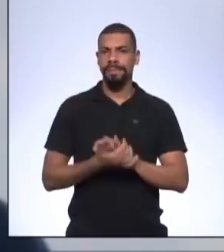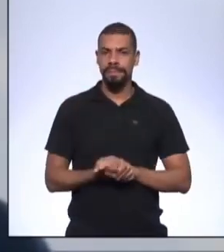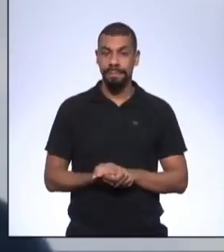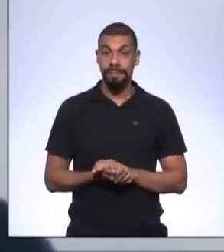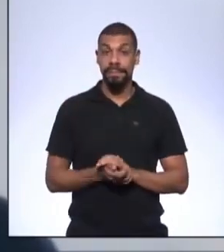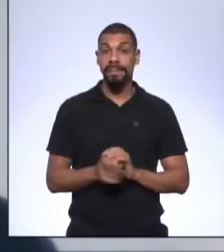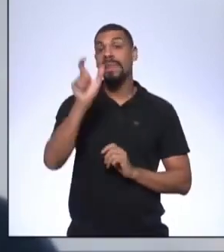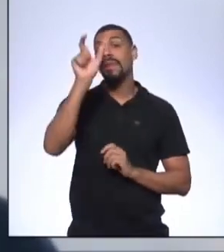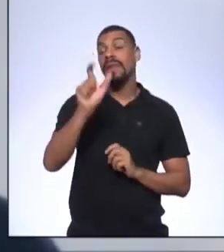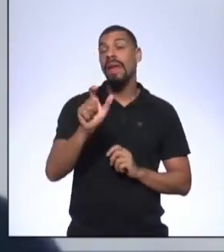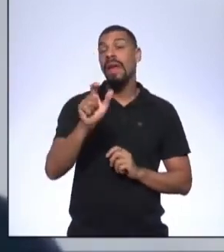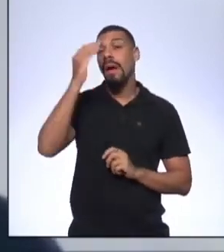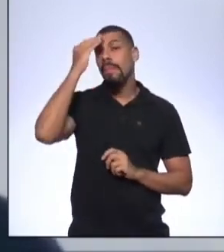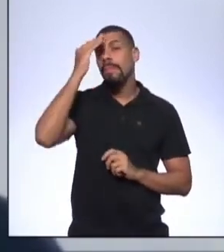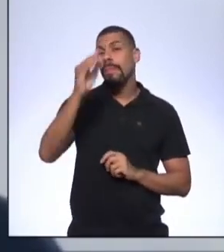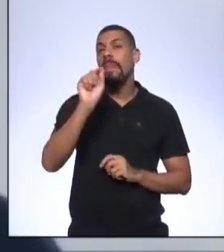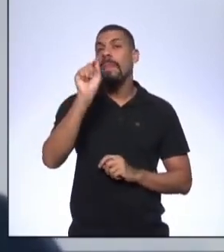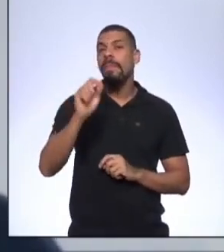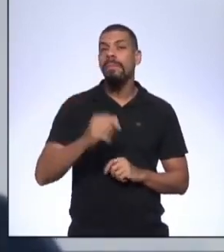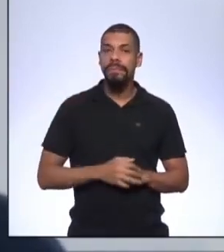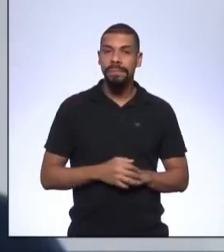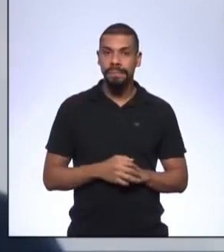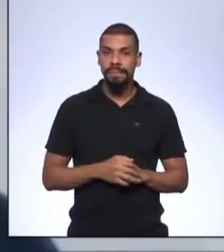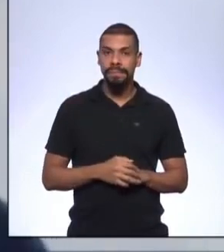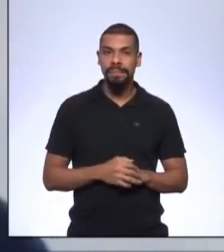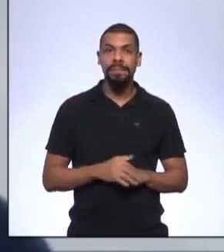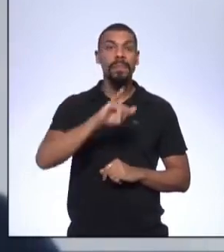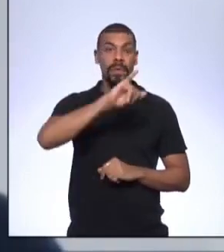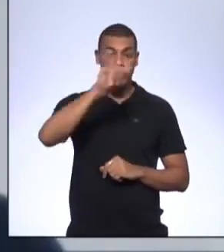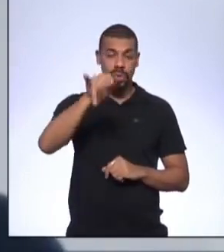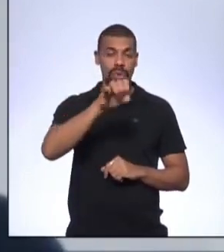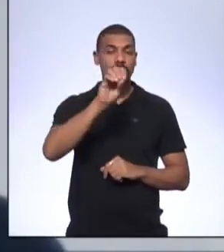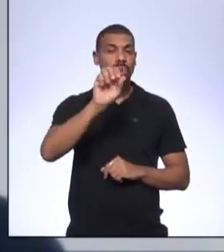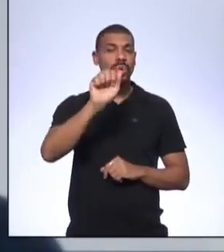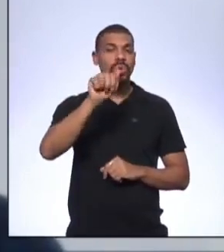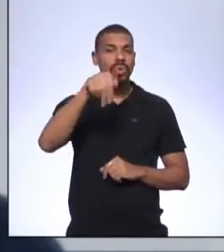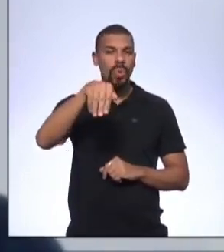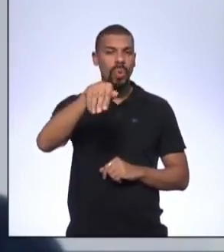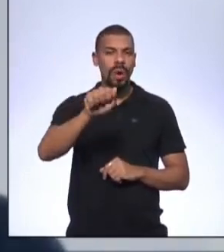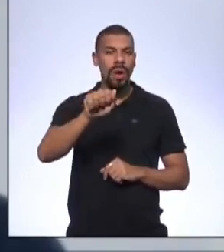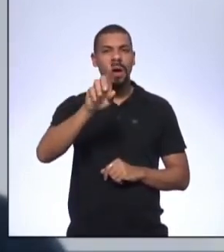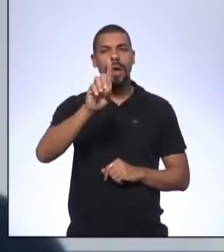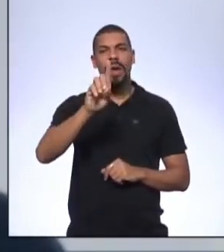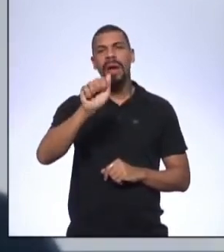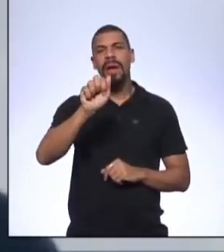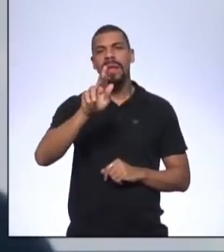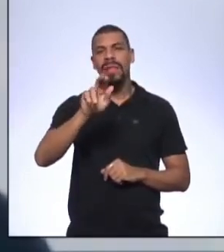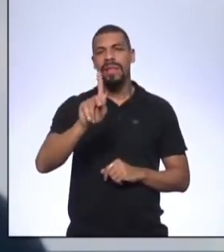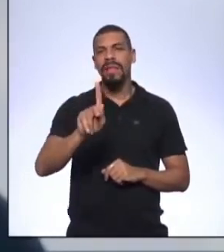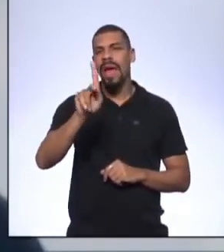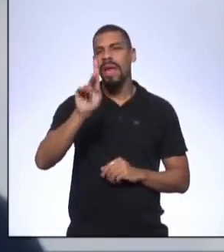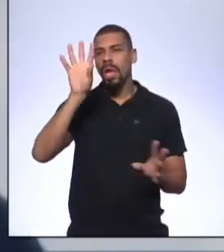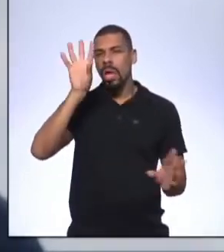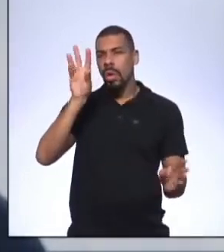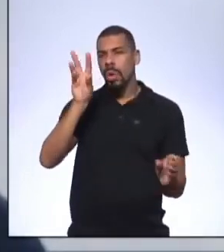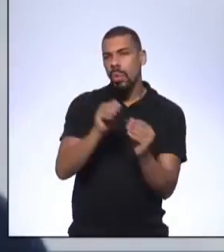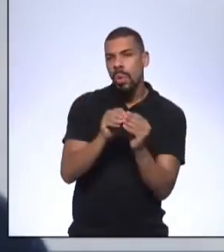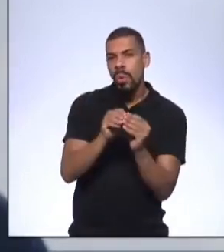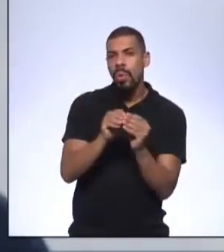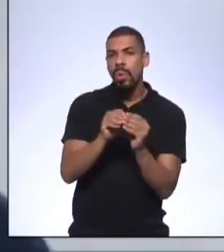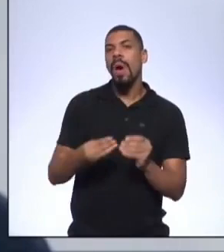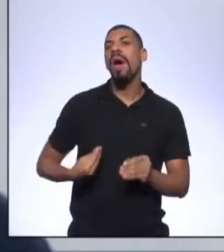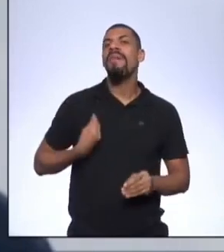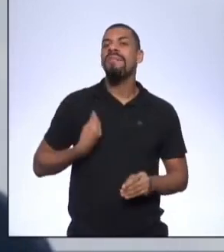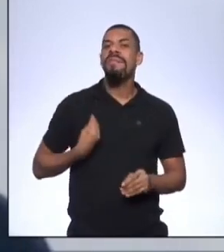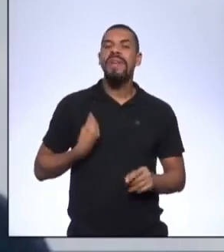dos personagens centrais desse conflito é a Joana d'Arc. Então, quando vocês forem fazer lá a mini biografia da Joana